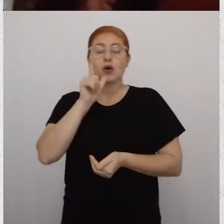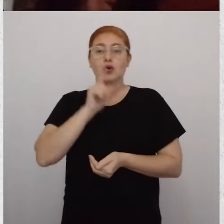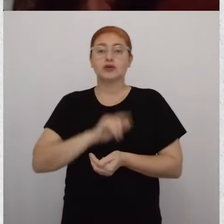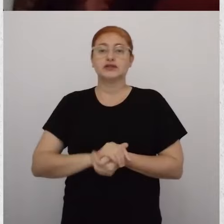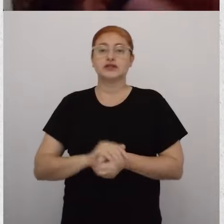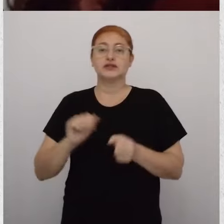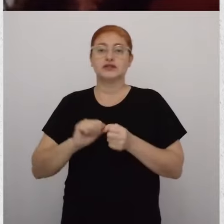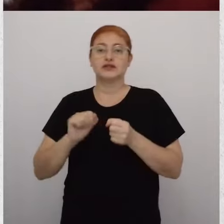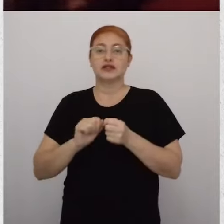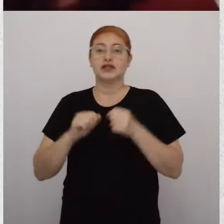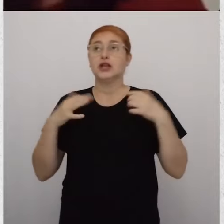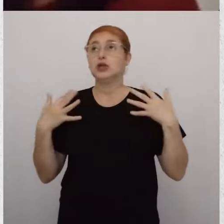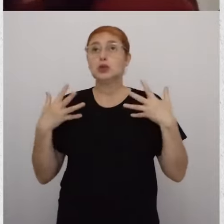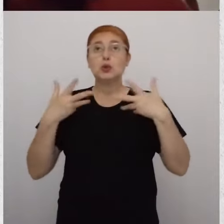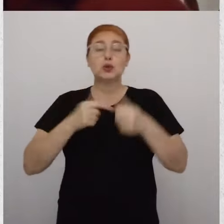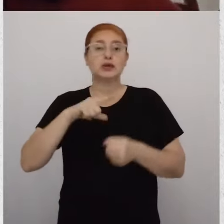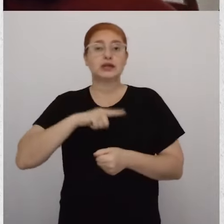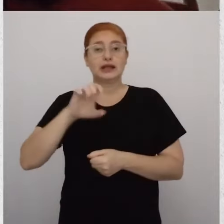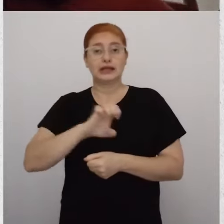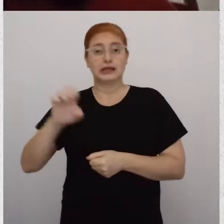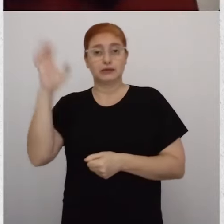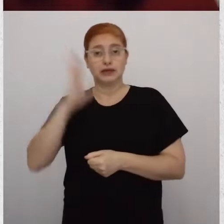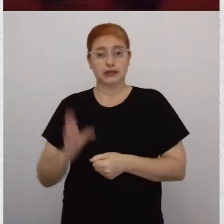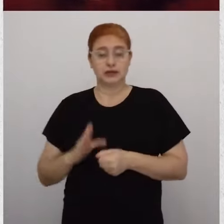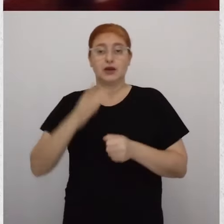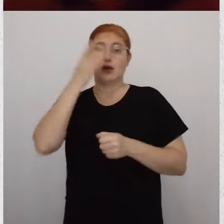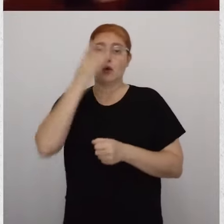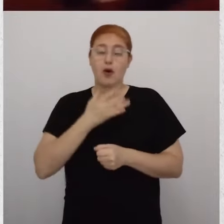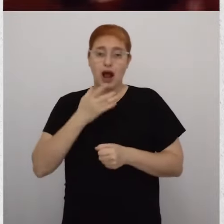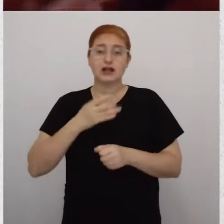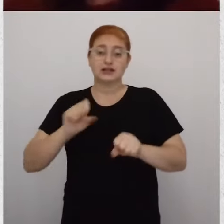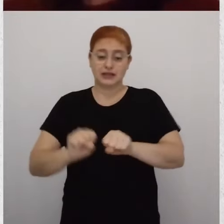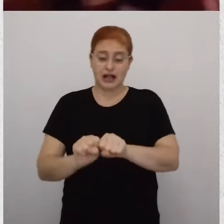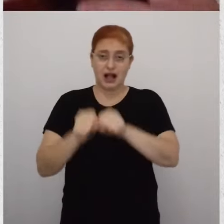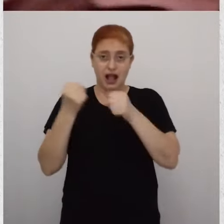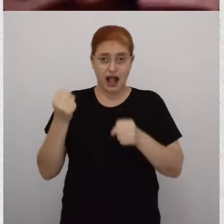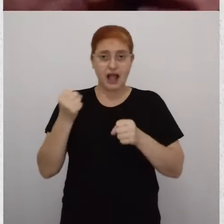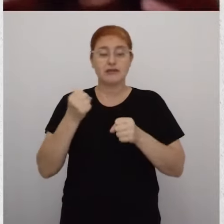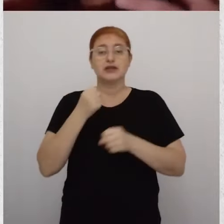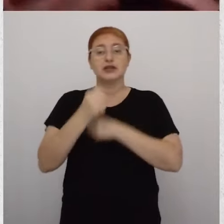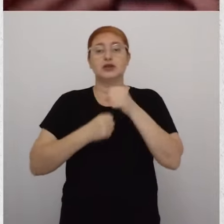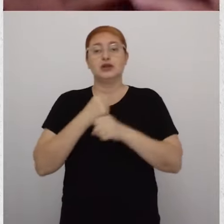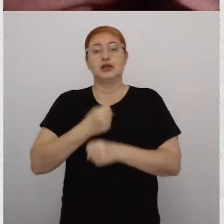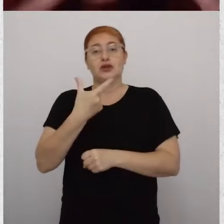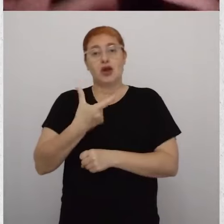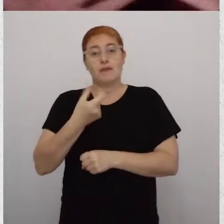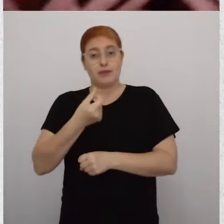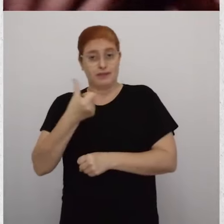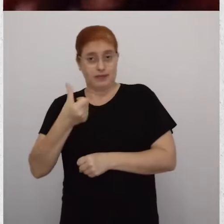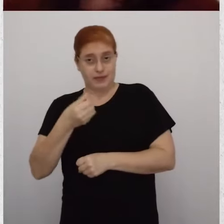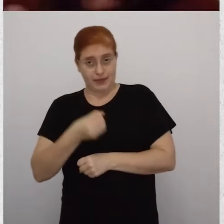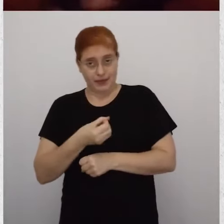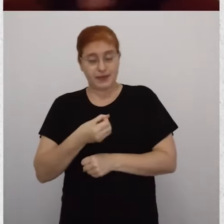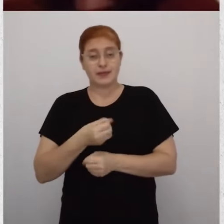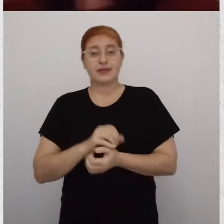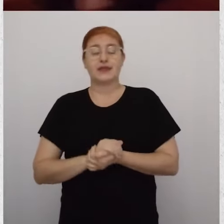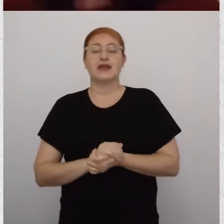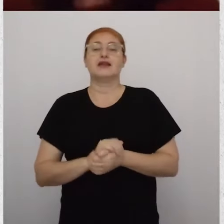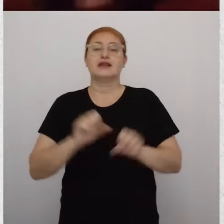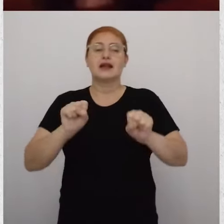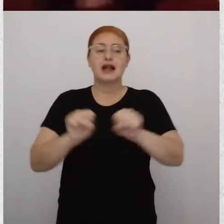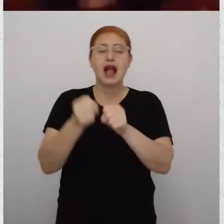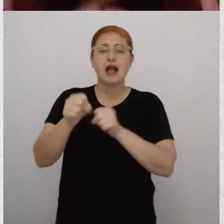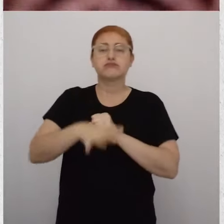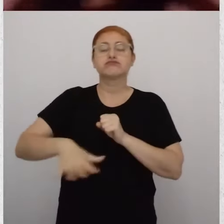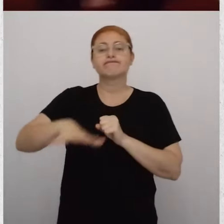como esquerda no Brasil. Porque eu acho que uma das coisas da ruptura assim, dos anos de 2010, desse processo de uma fragmentação